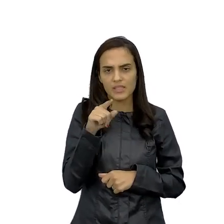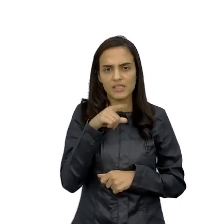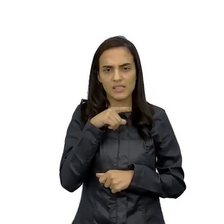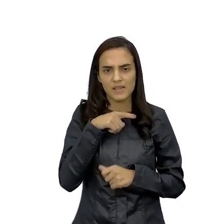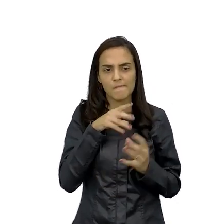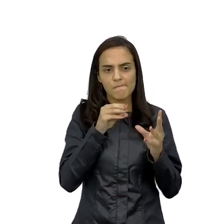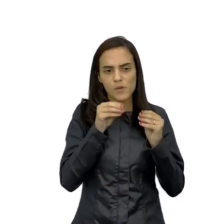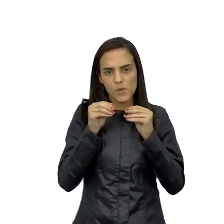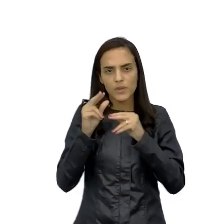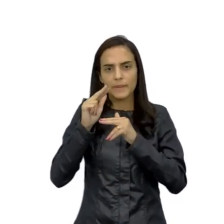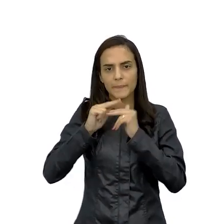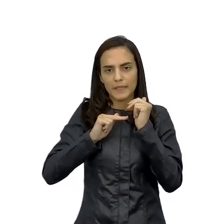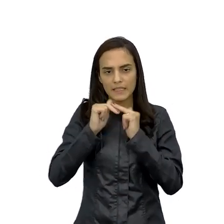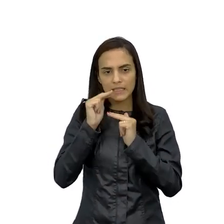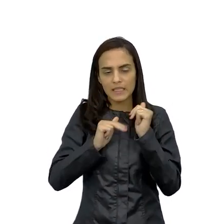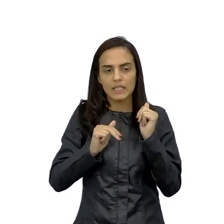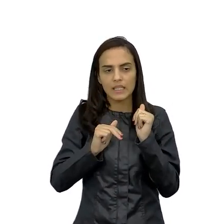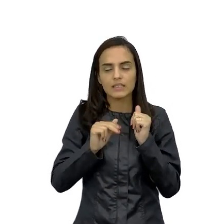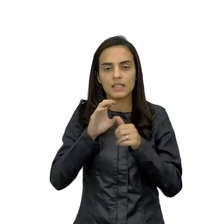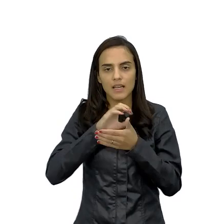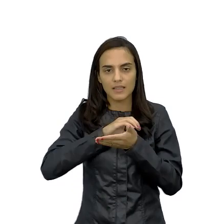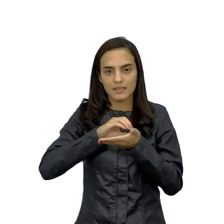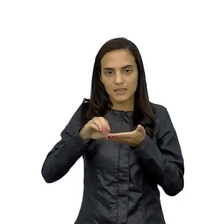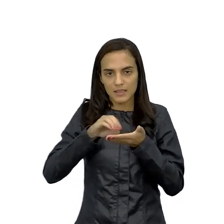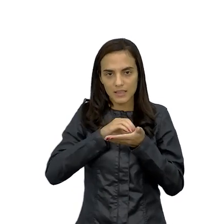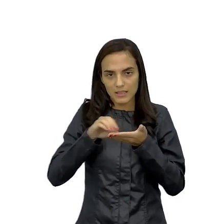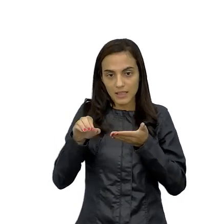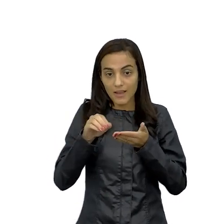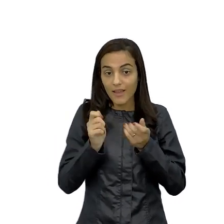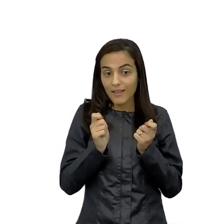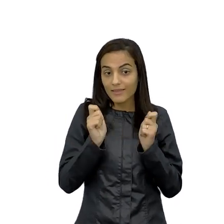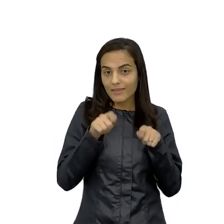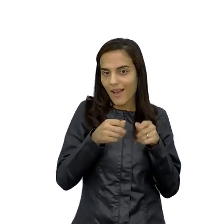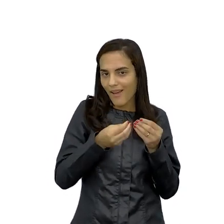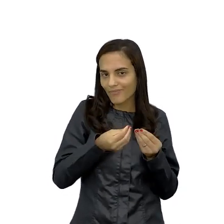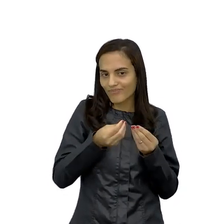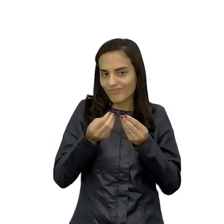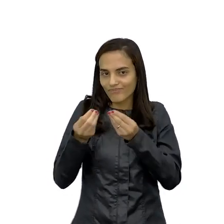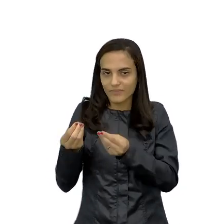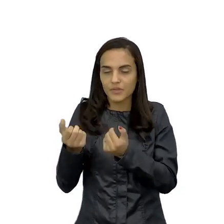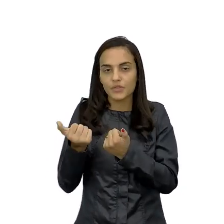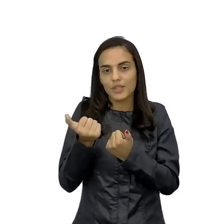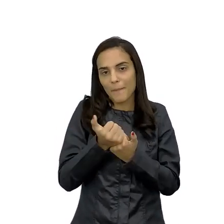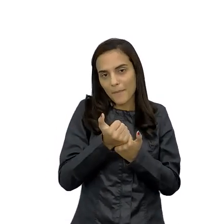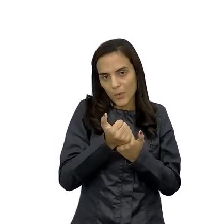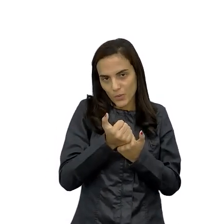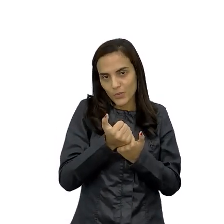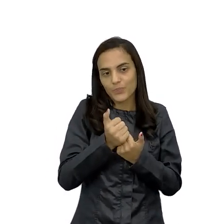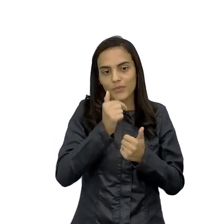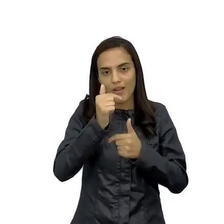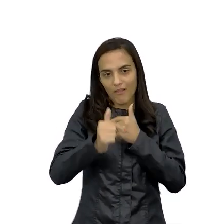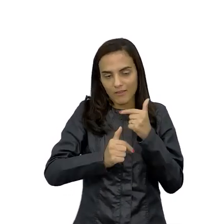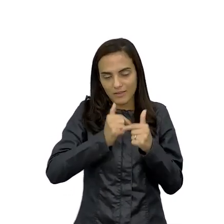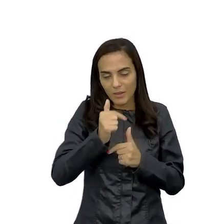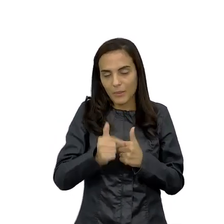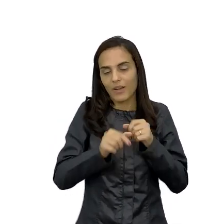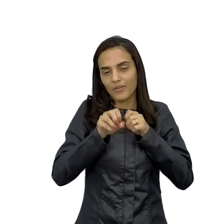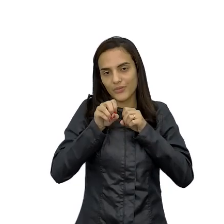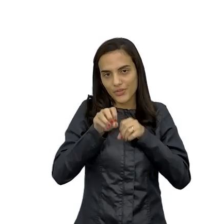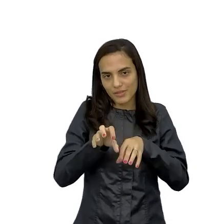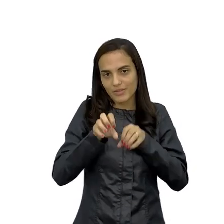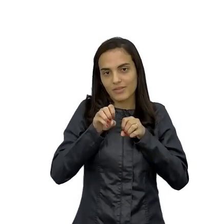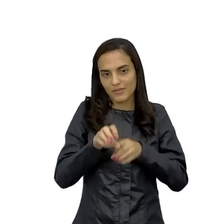muitos materiais que a secretaria oferece para vocês de apoio ao trabalho de